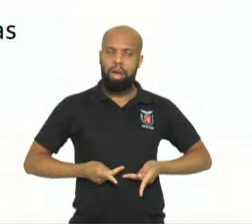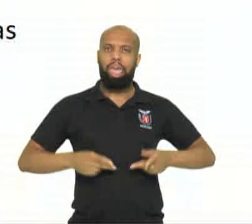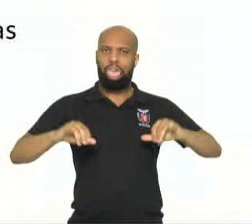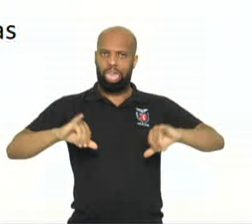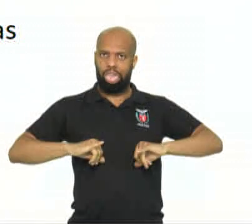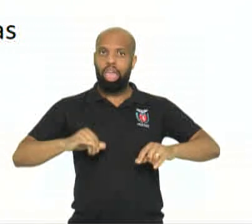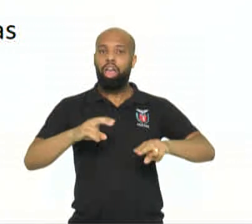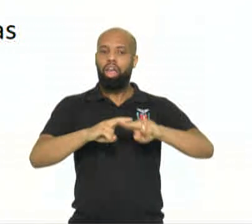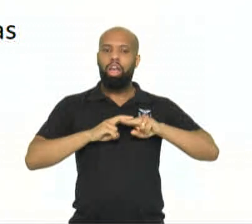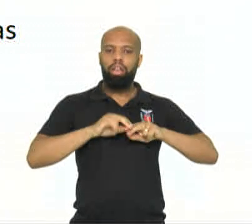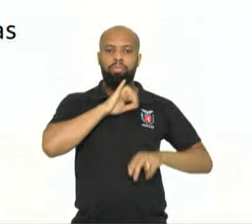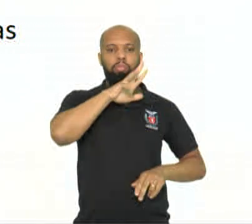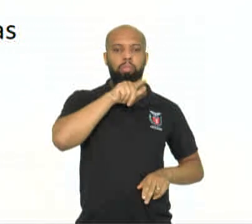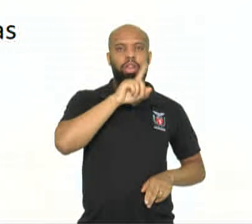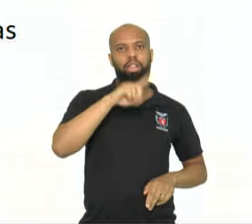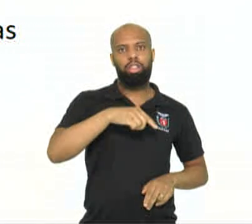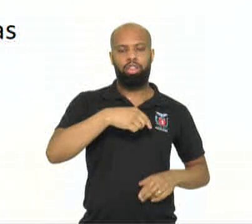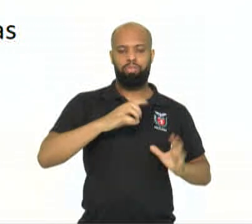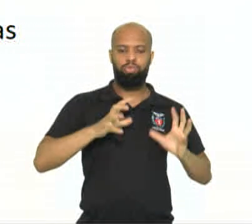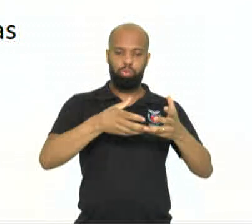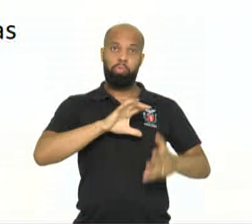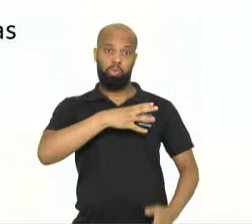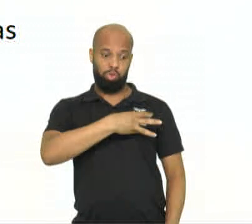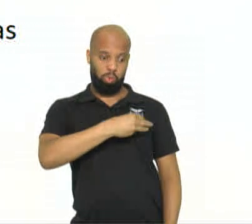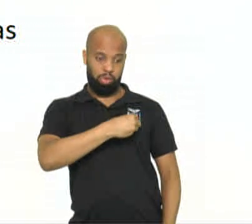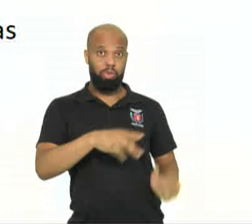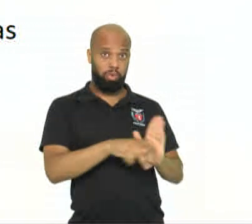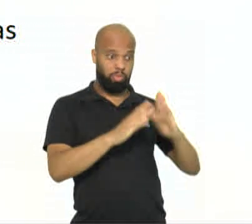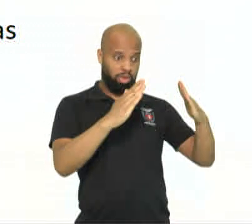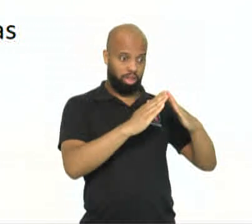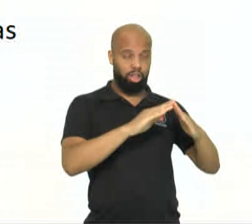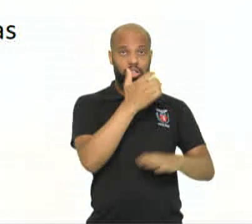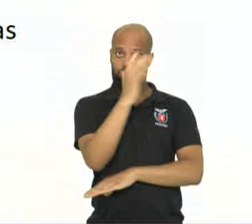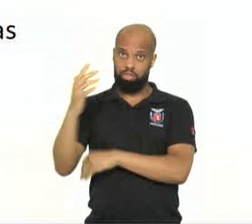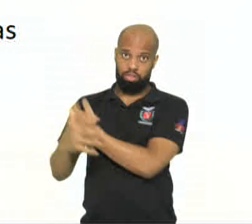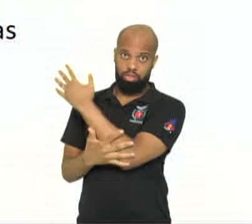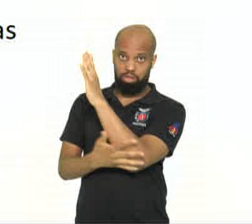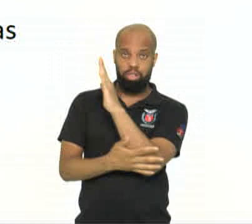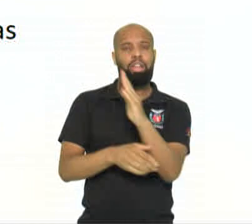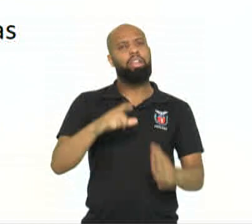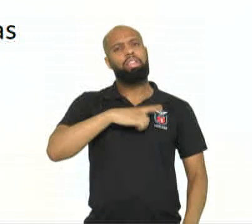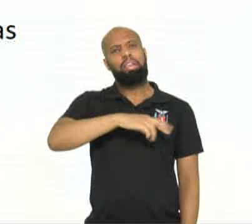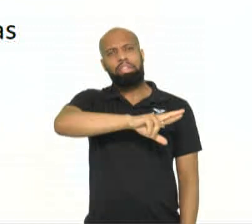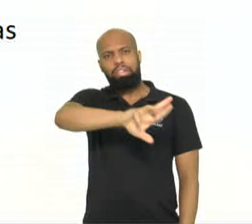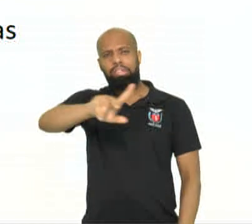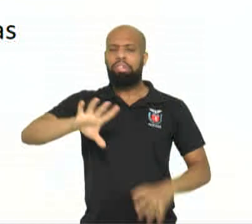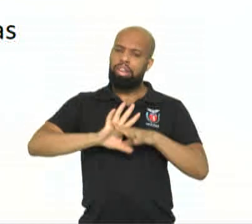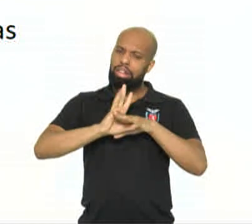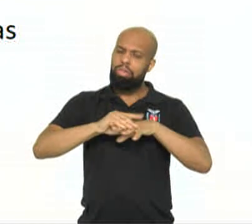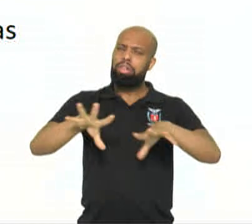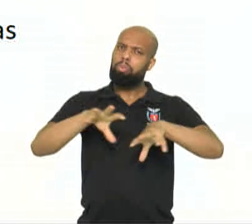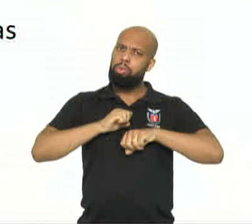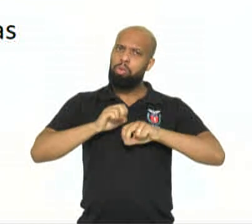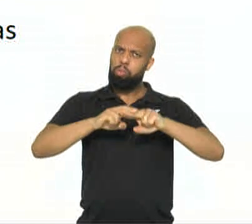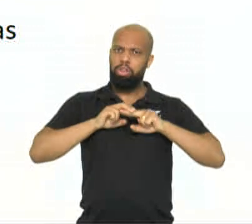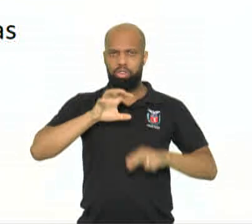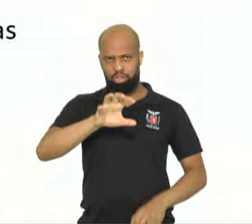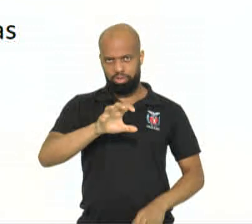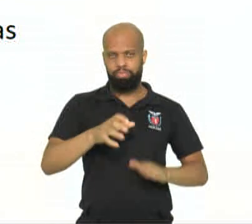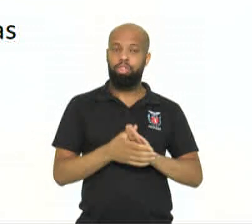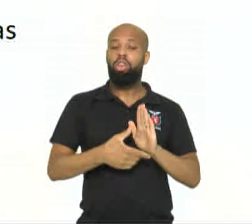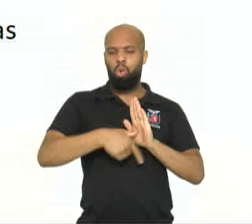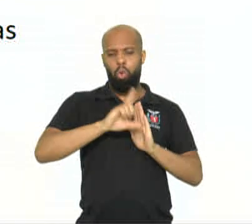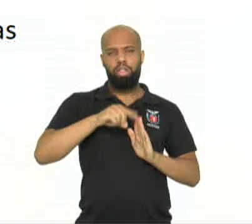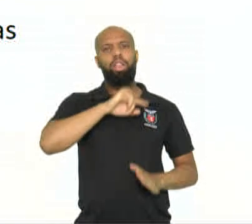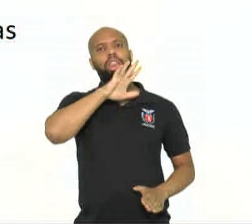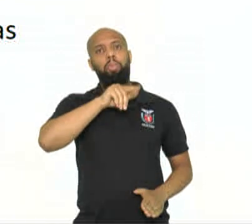animais, geralmente mamíferos, sejam domésticos ou silvestres. É o caso do sarampo, caxumba, da malária, HIV, AIDS,